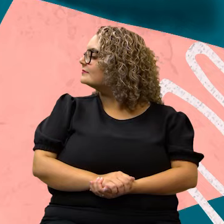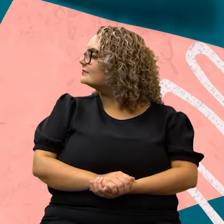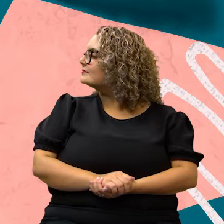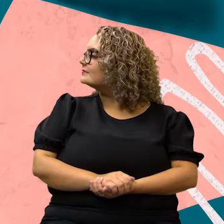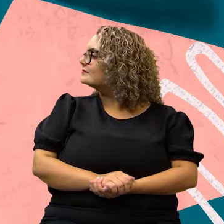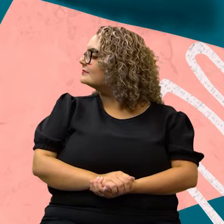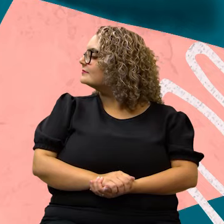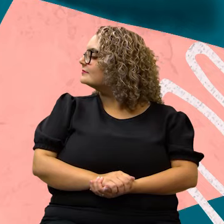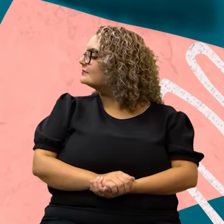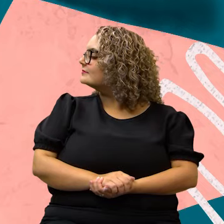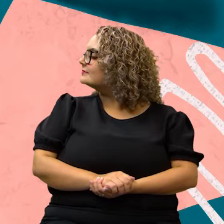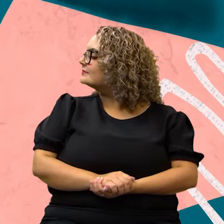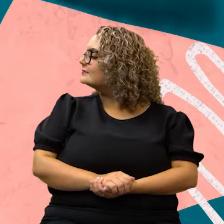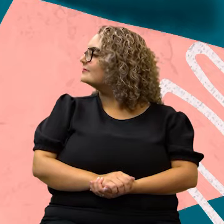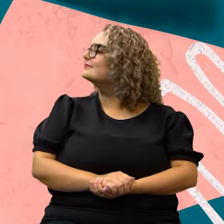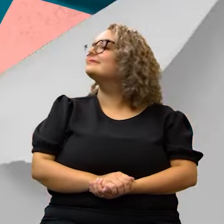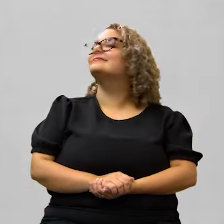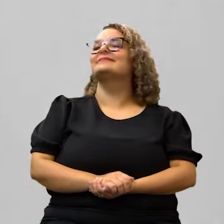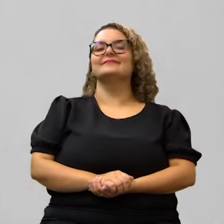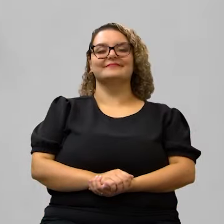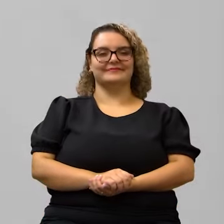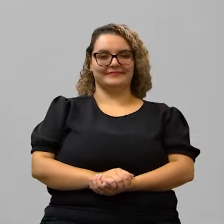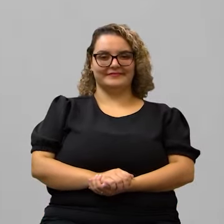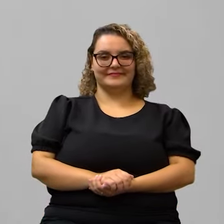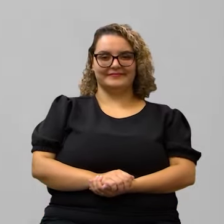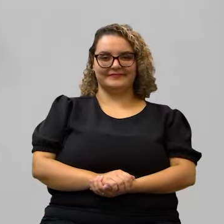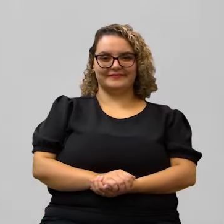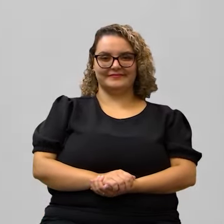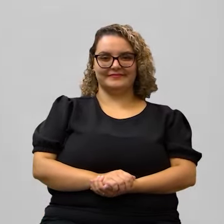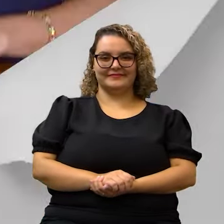quente, fita de cetim.